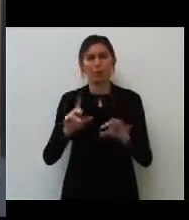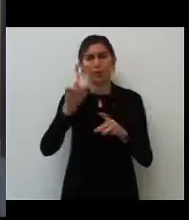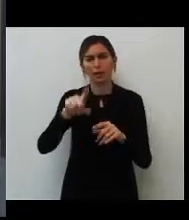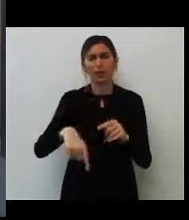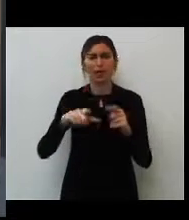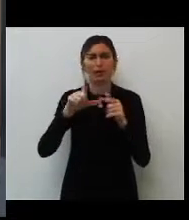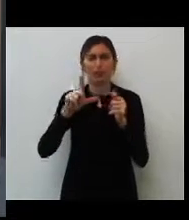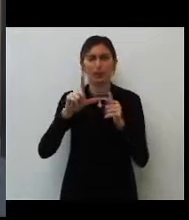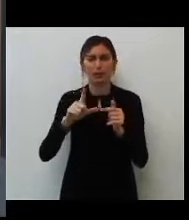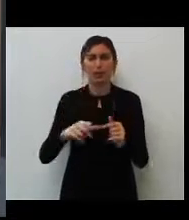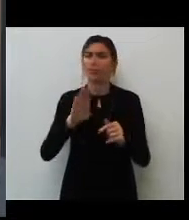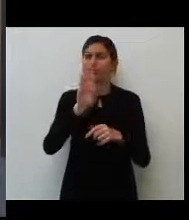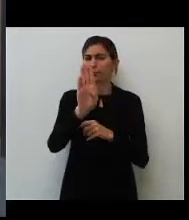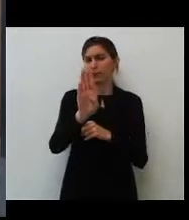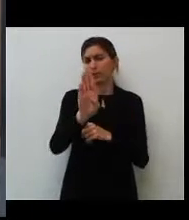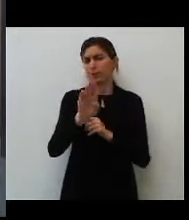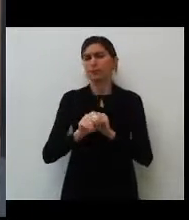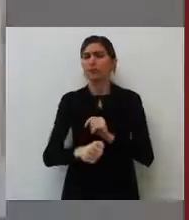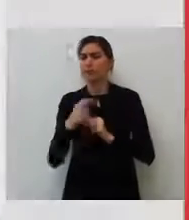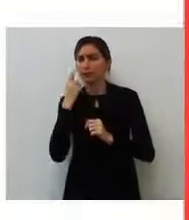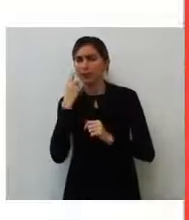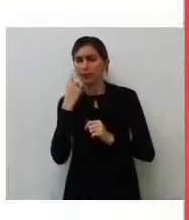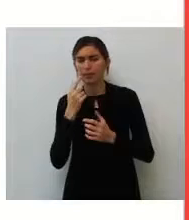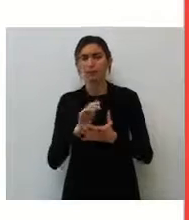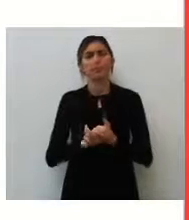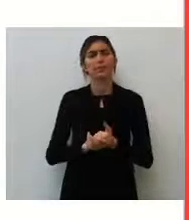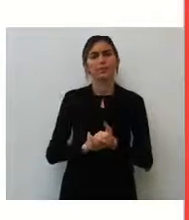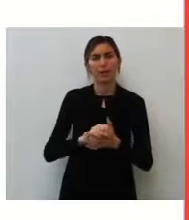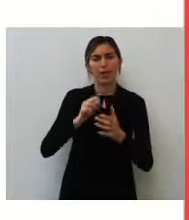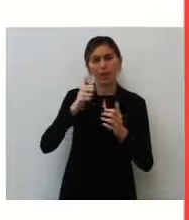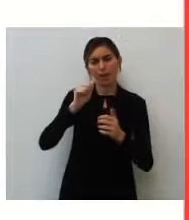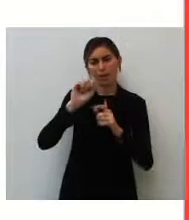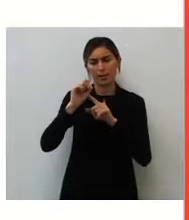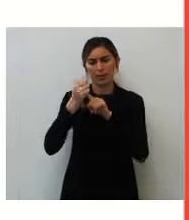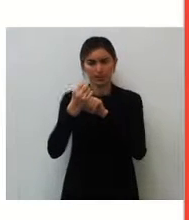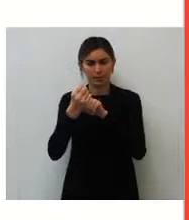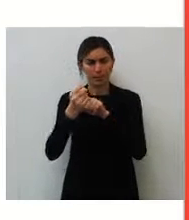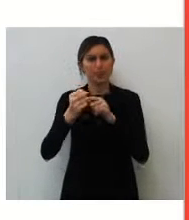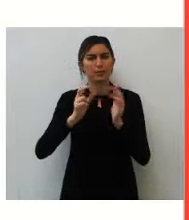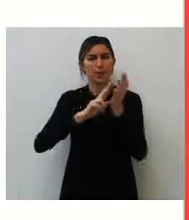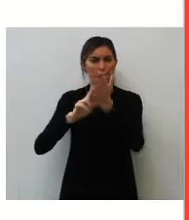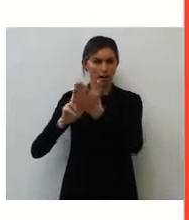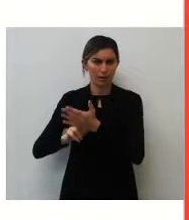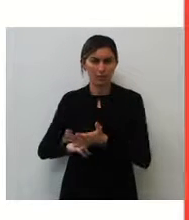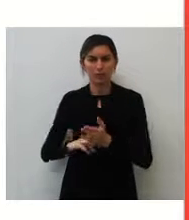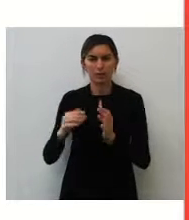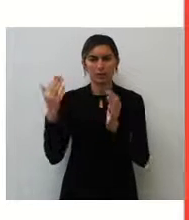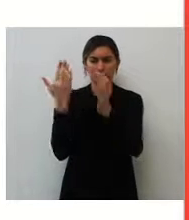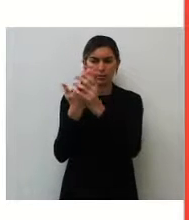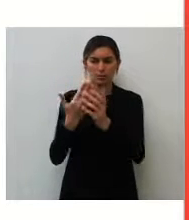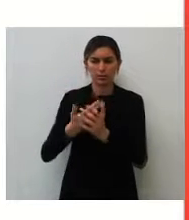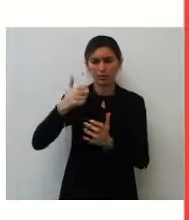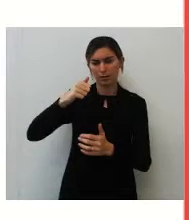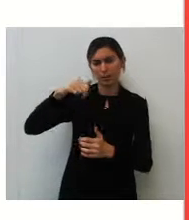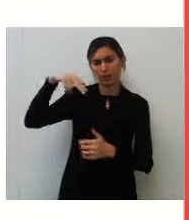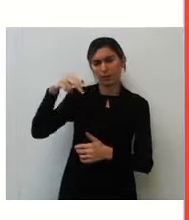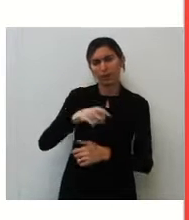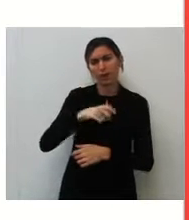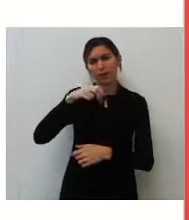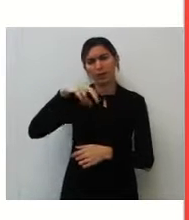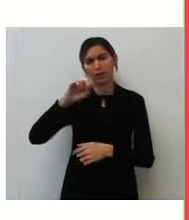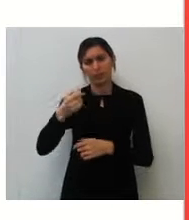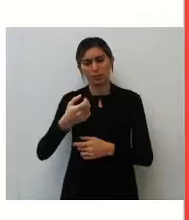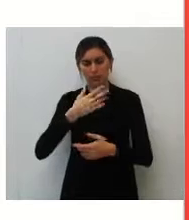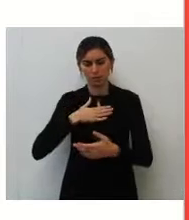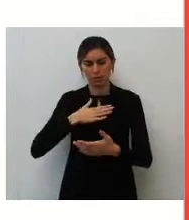é a letra b o as cartas minha só seguem anexas as cartas